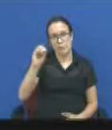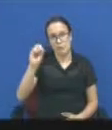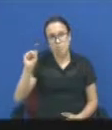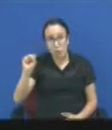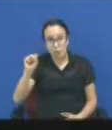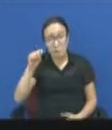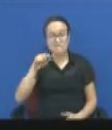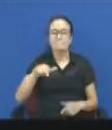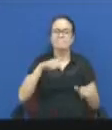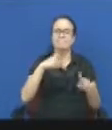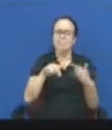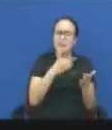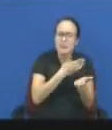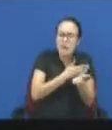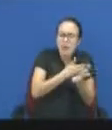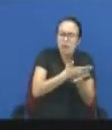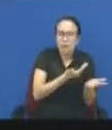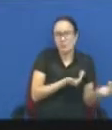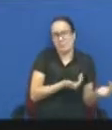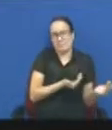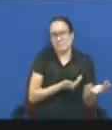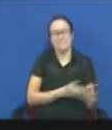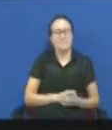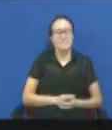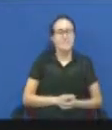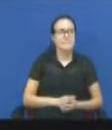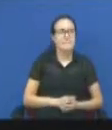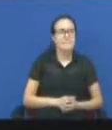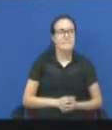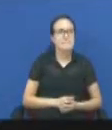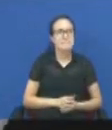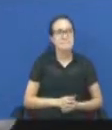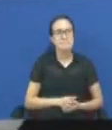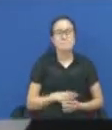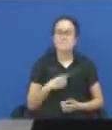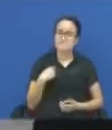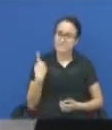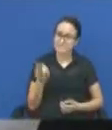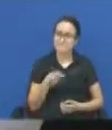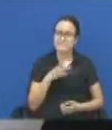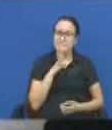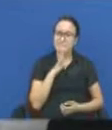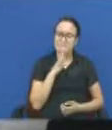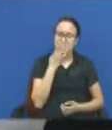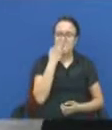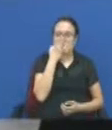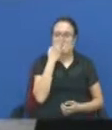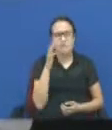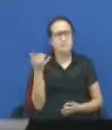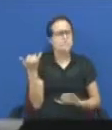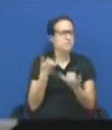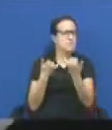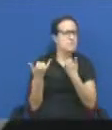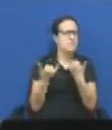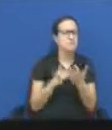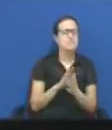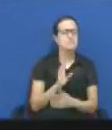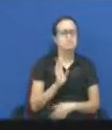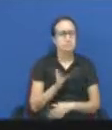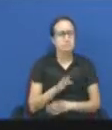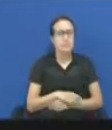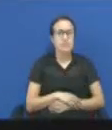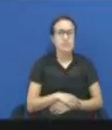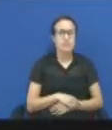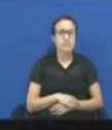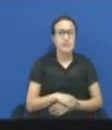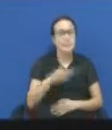Infelizmente, nós ouvimos dizer, todos nós, sempre ouvimos dizer que o futuro